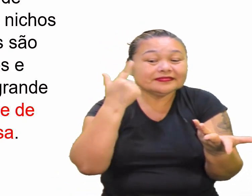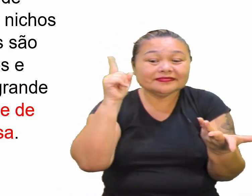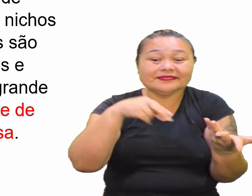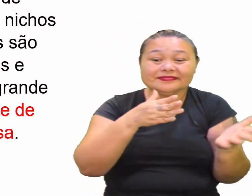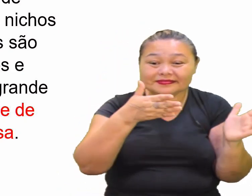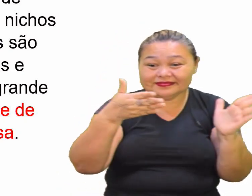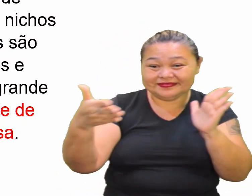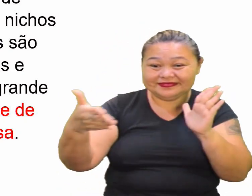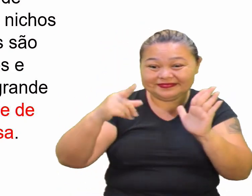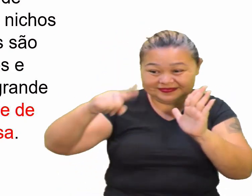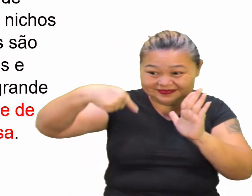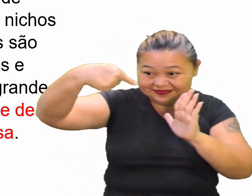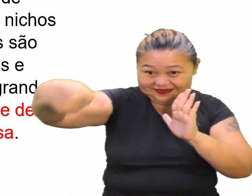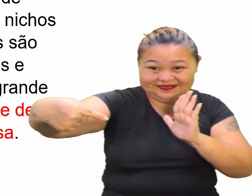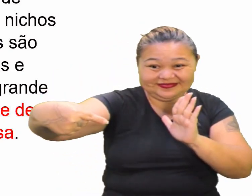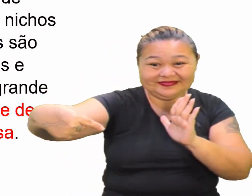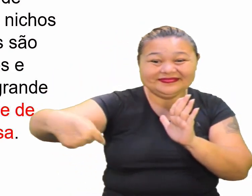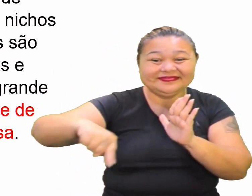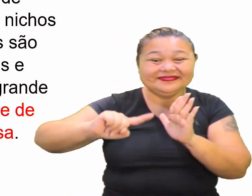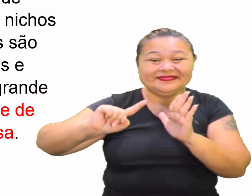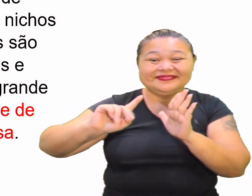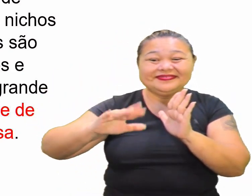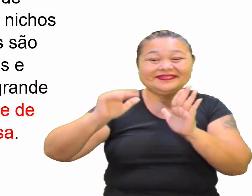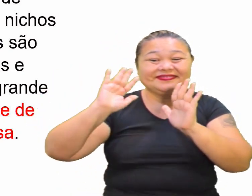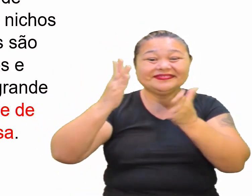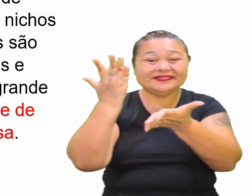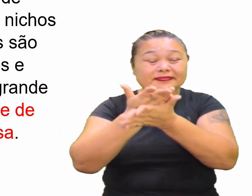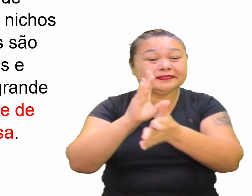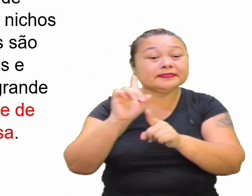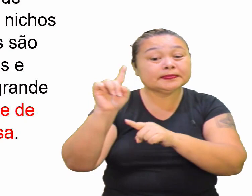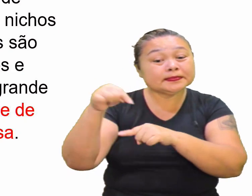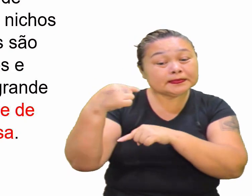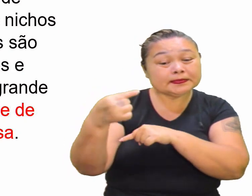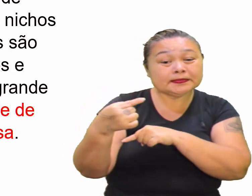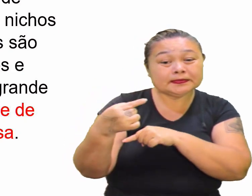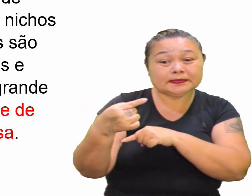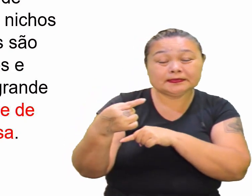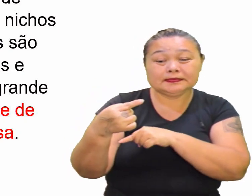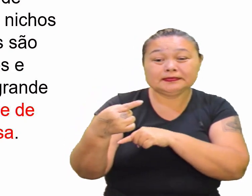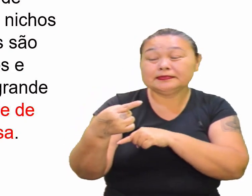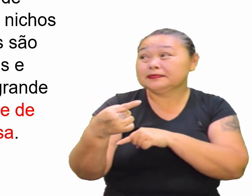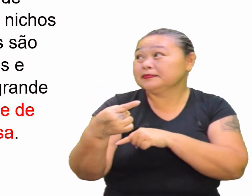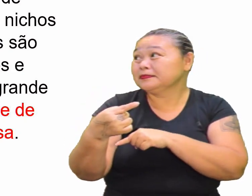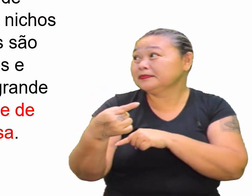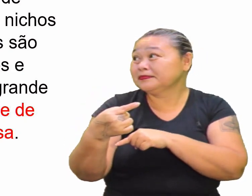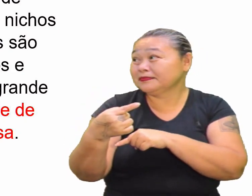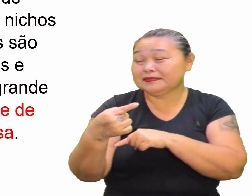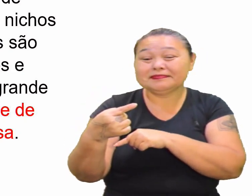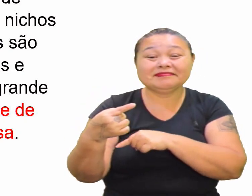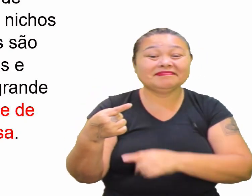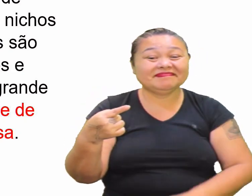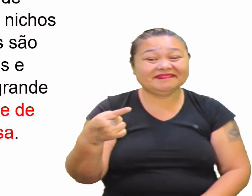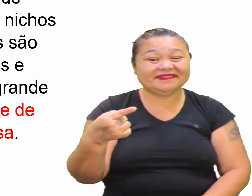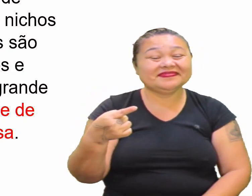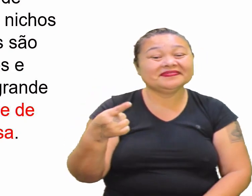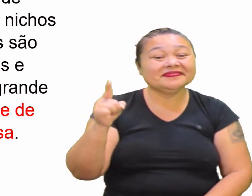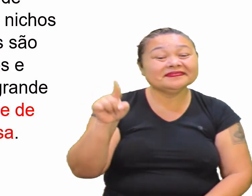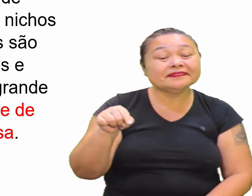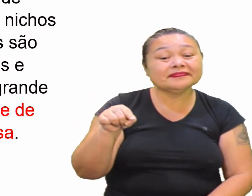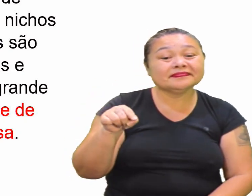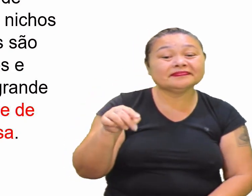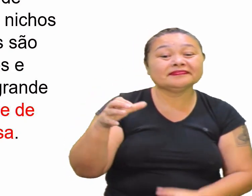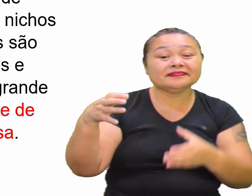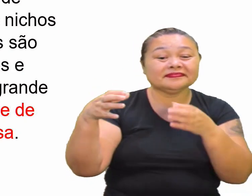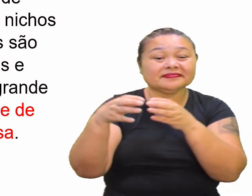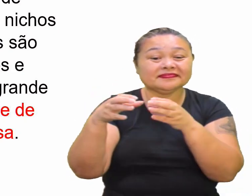importante. É a descendência. É, senão o carro vai extinguindo tudo, né? Extinguindo não, entra na extinção. Extinguindo. Os